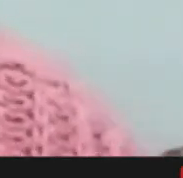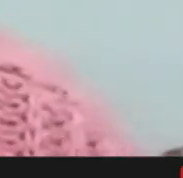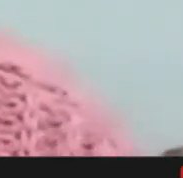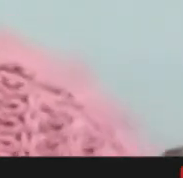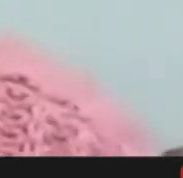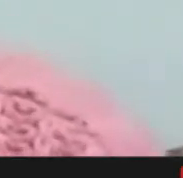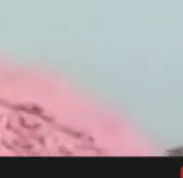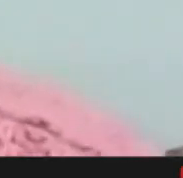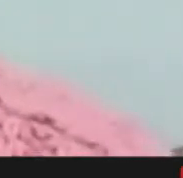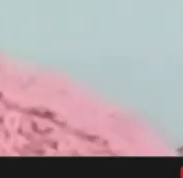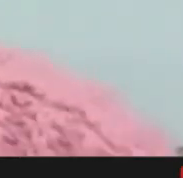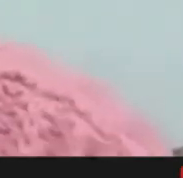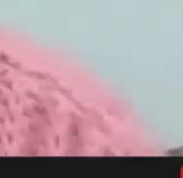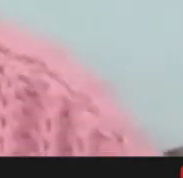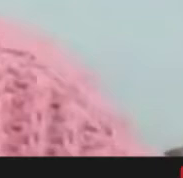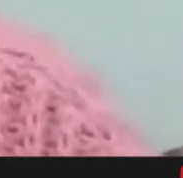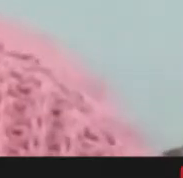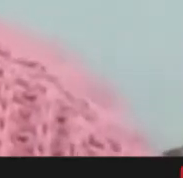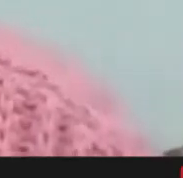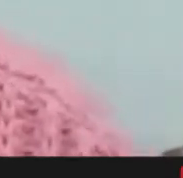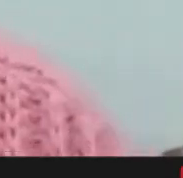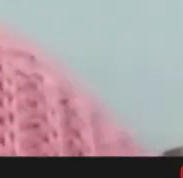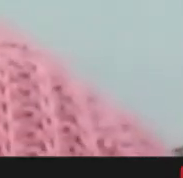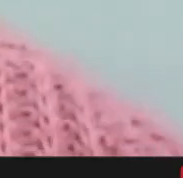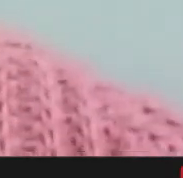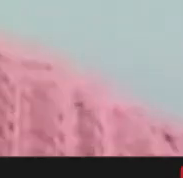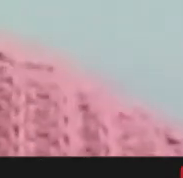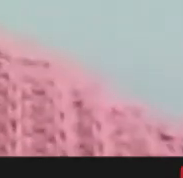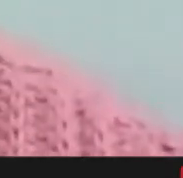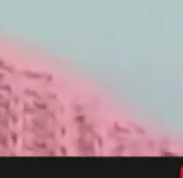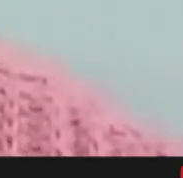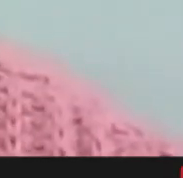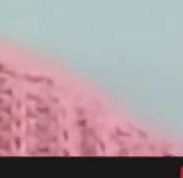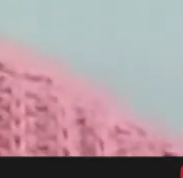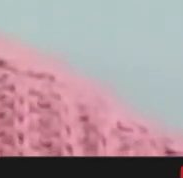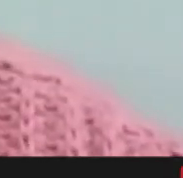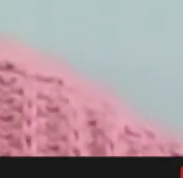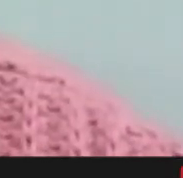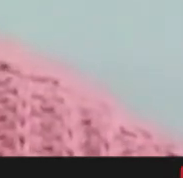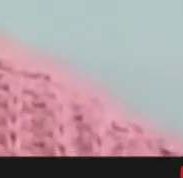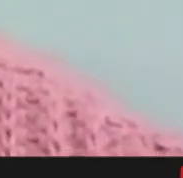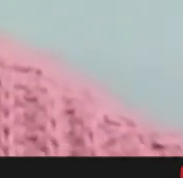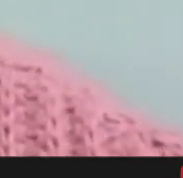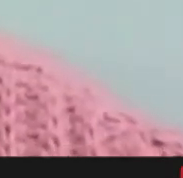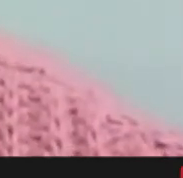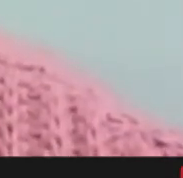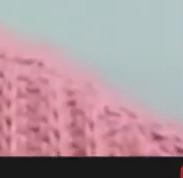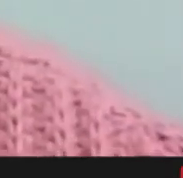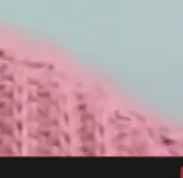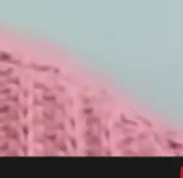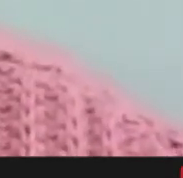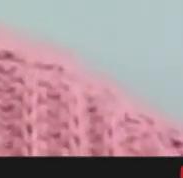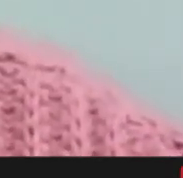da questão, para que a gente consiga sucesso nesse processo, eu acho que são